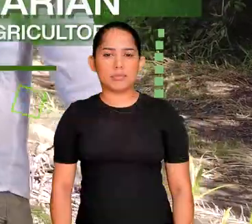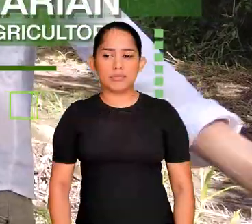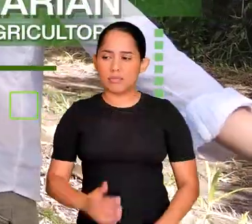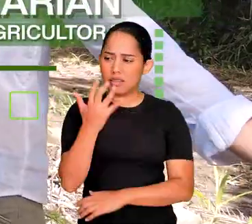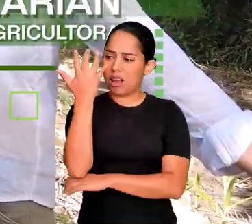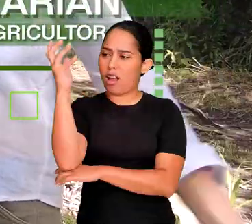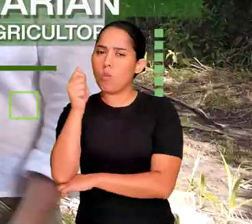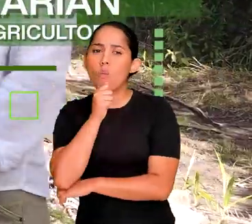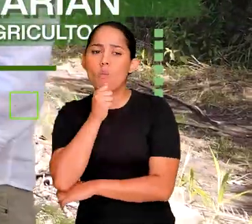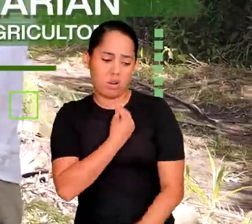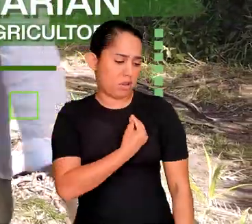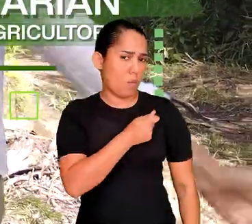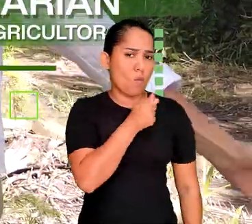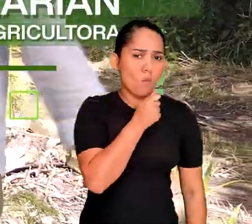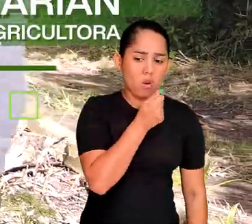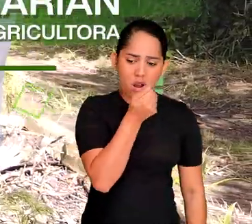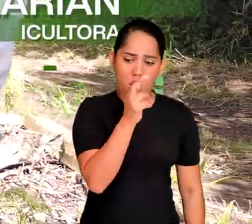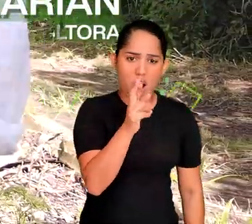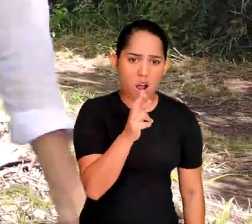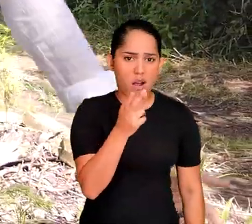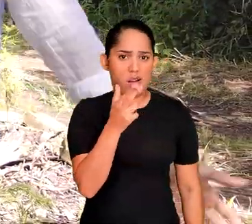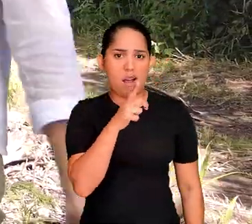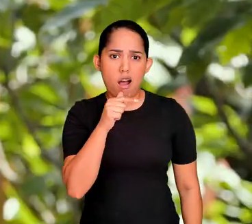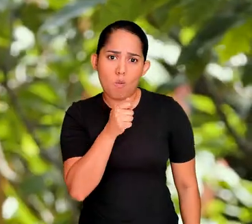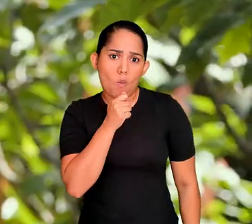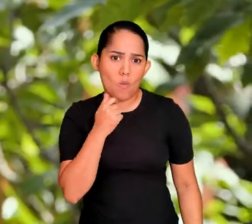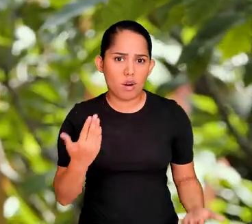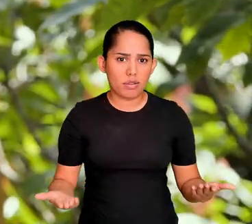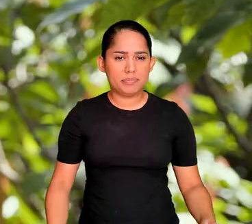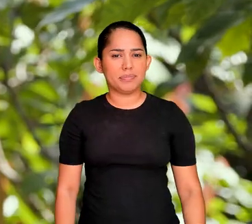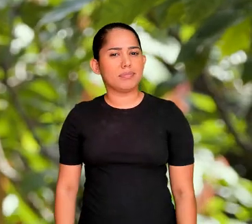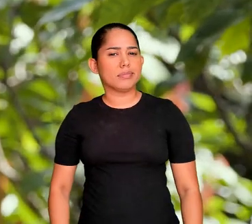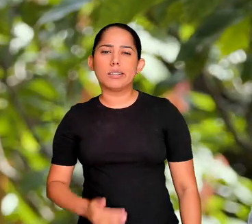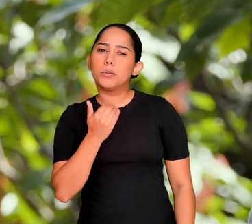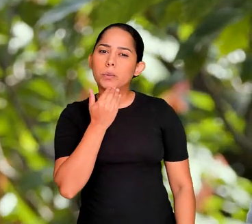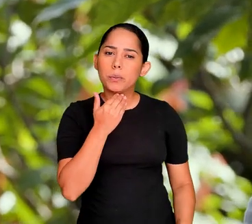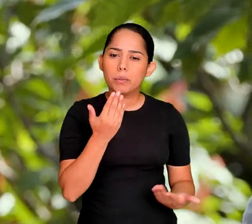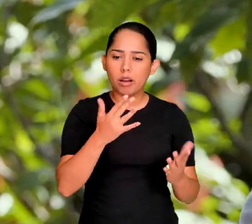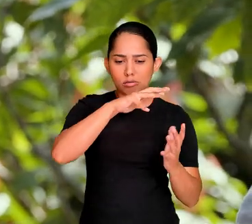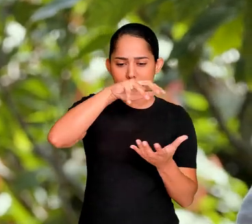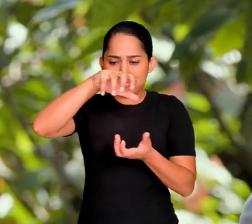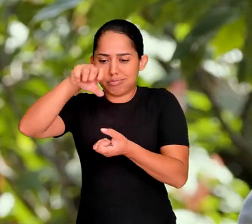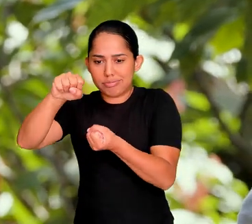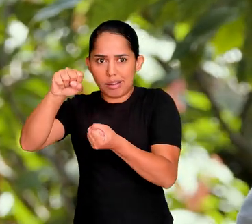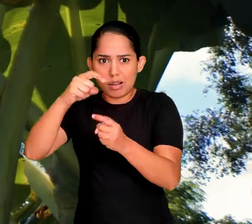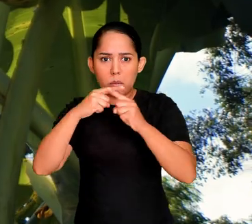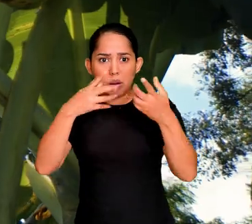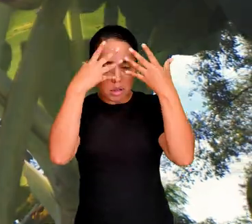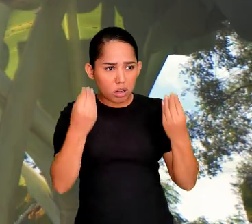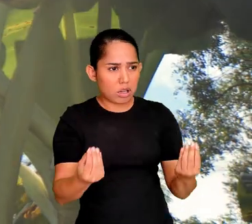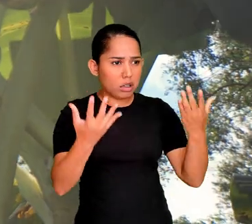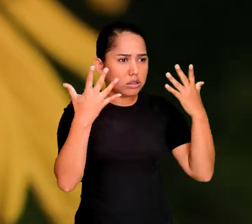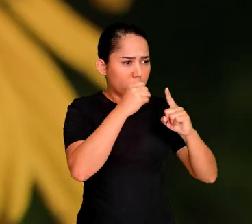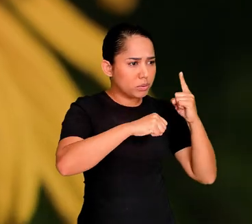Sem árvore não tem vida, não tem água, não tem ar, não tem bicho, não tem passarinho. Não adianta ser um desenvolvimento sustentável que eu esqueço do meio ambiente,